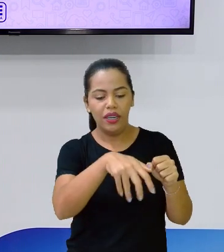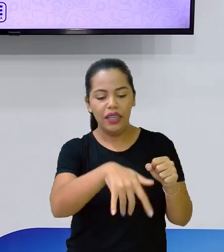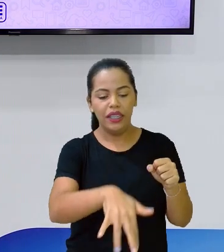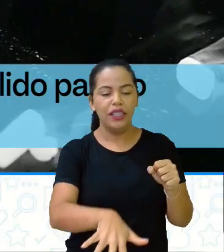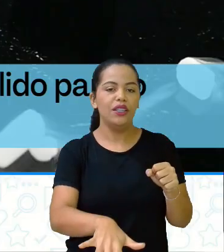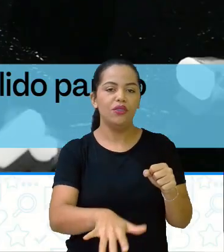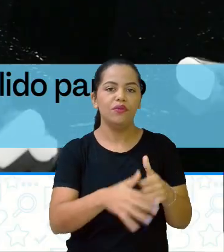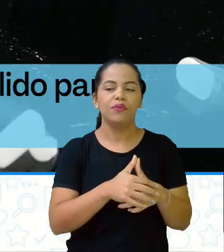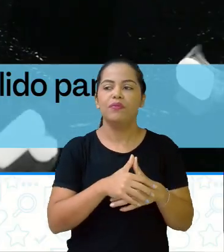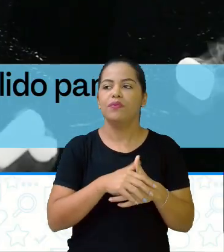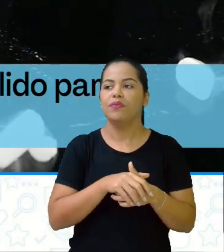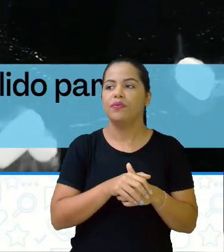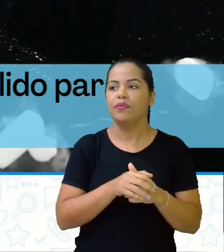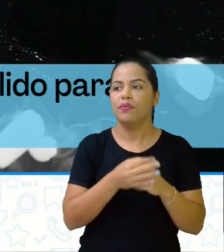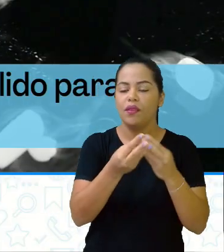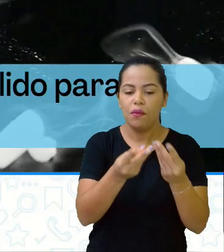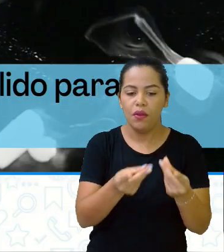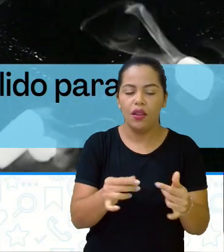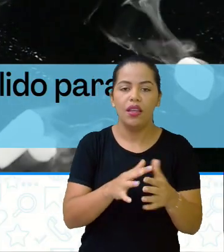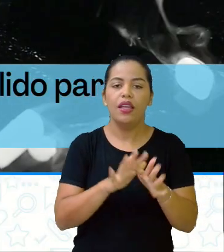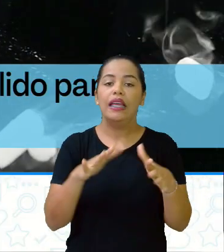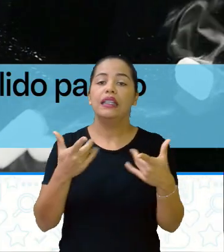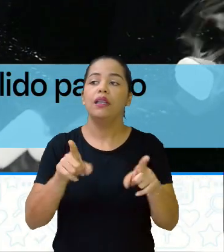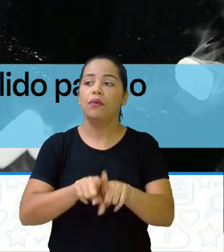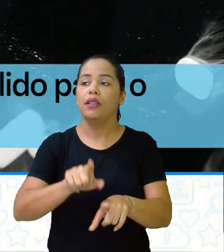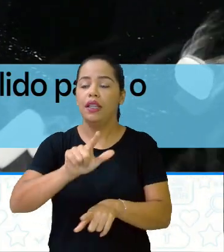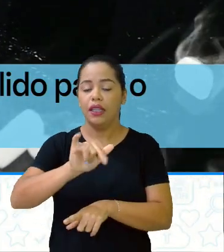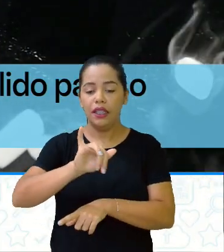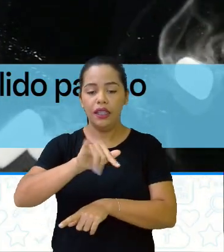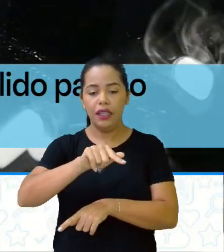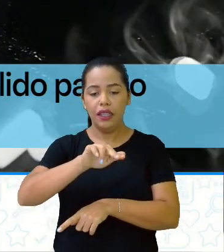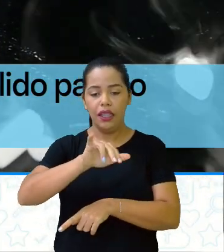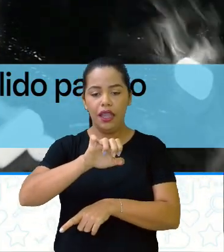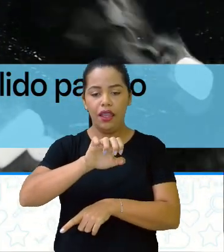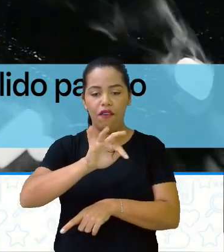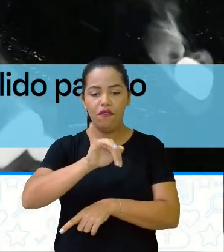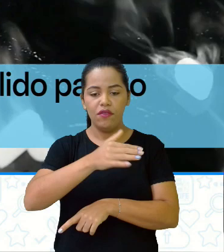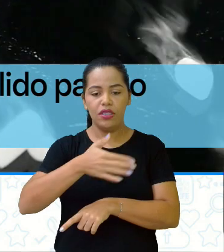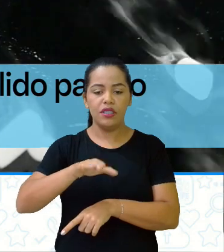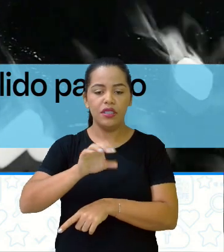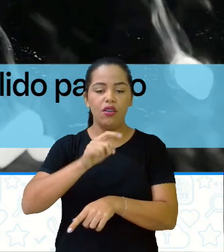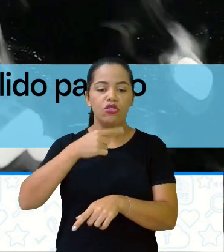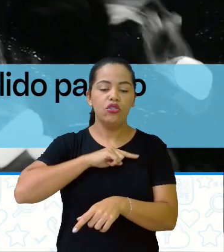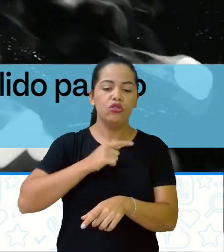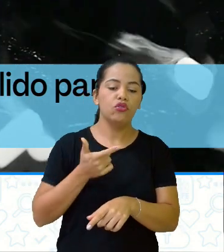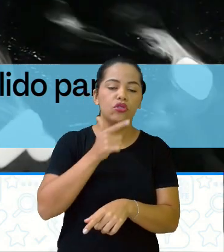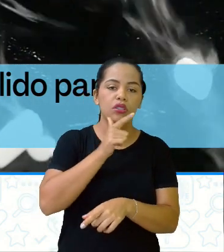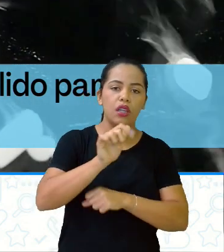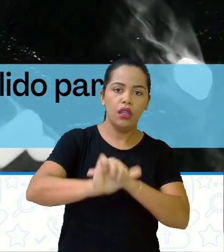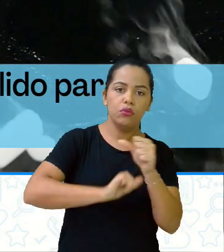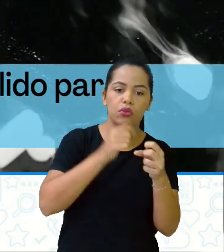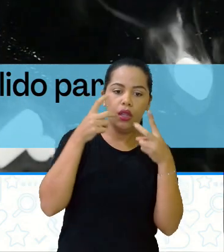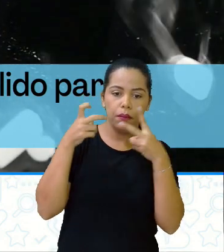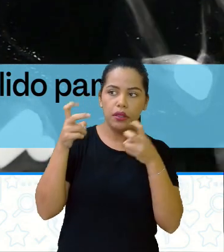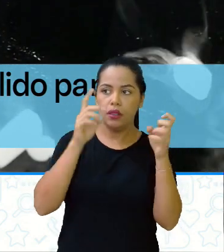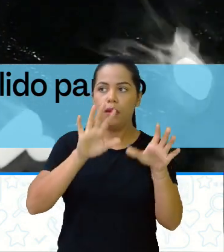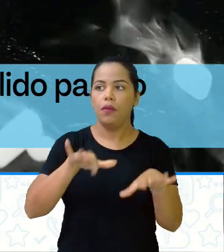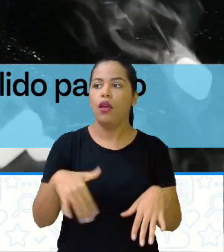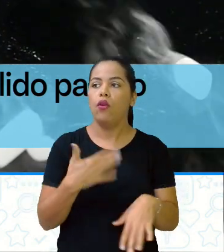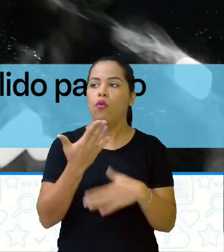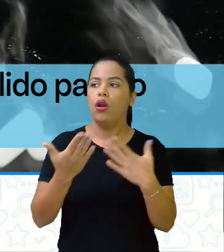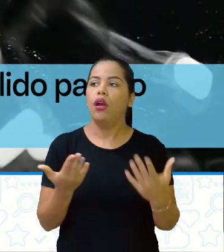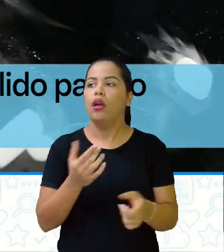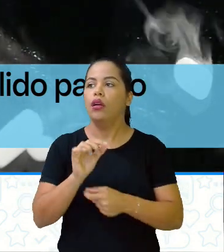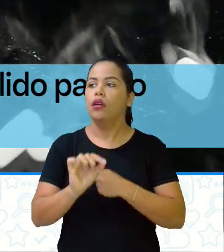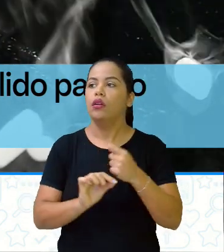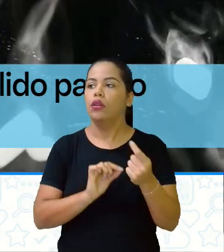a sublimação, que é a mudança do estado sólido para o estado gasoso, que a gente consegue observar quando o gelo também tá,